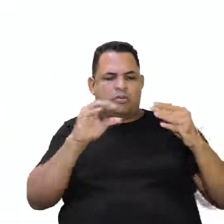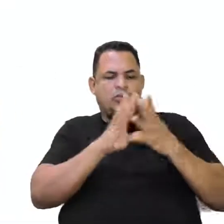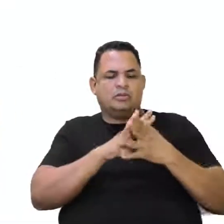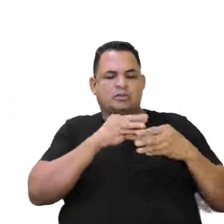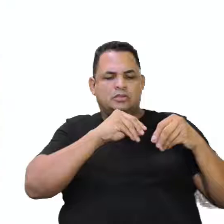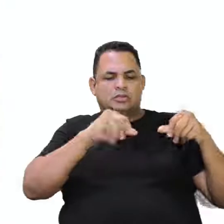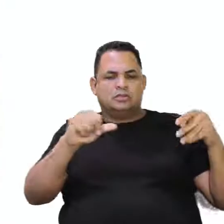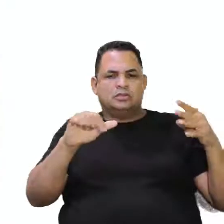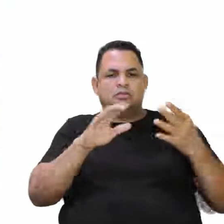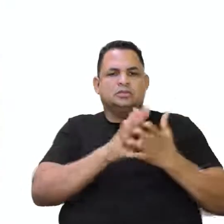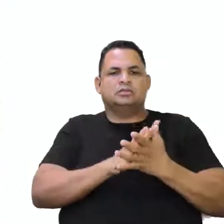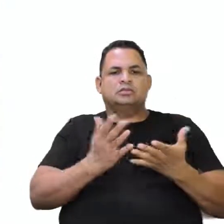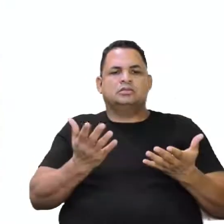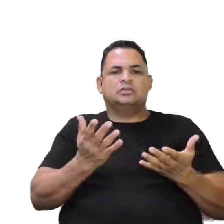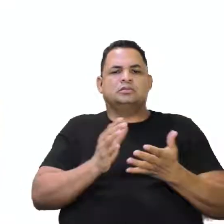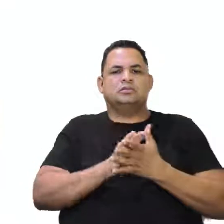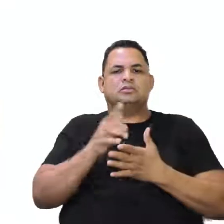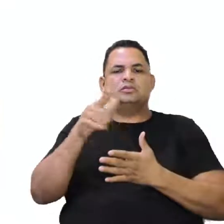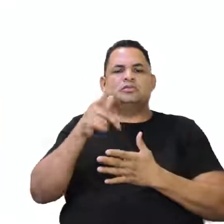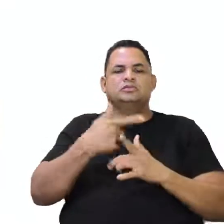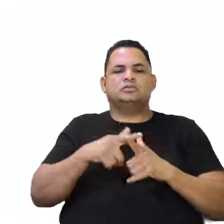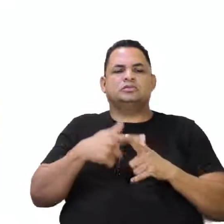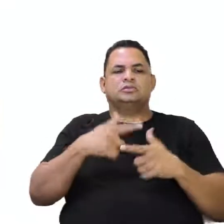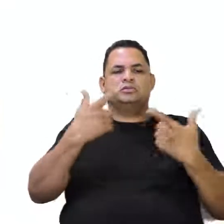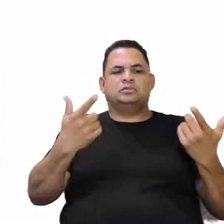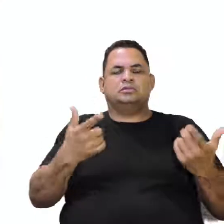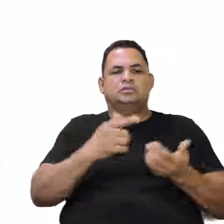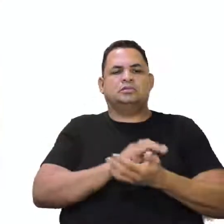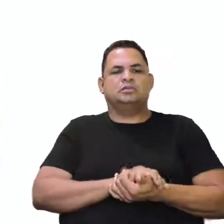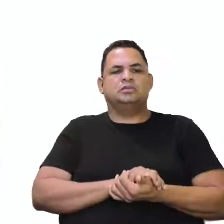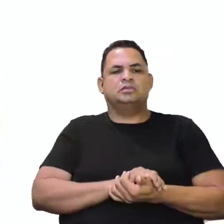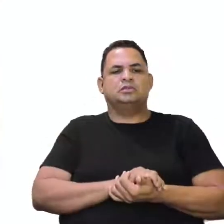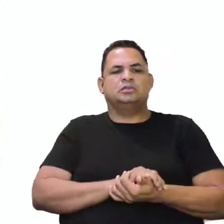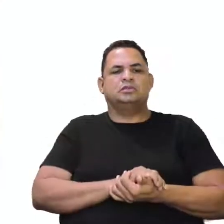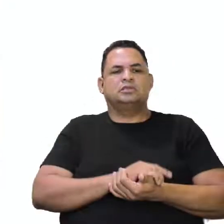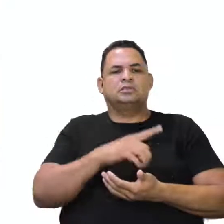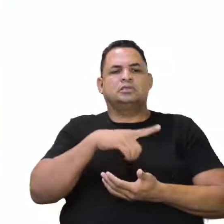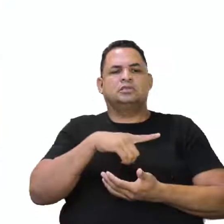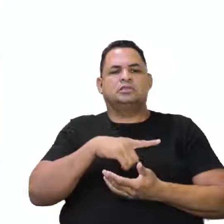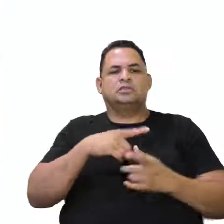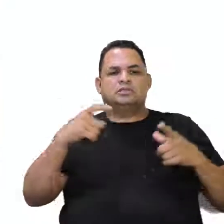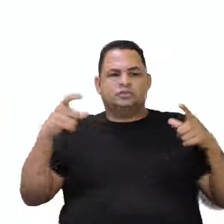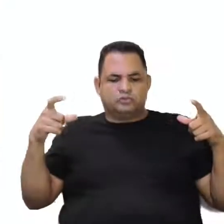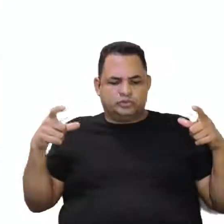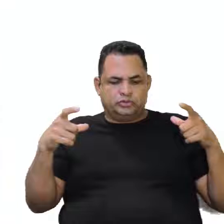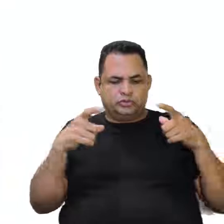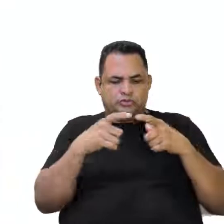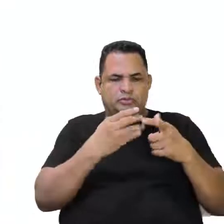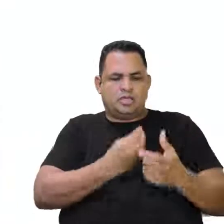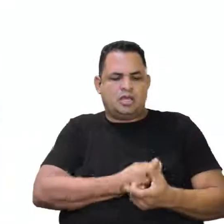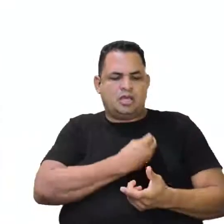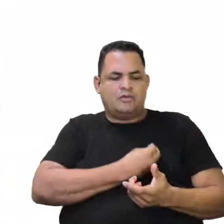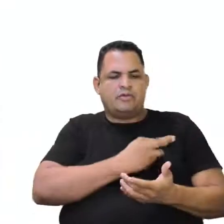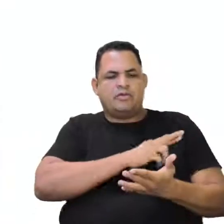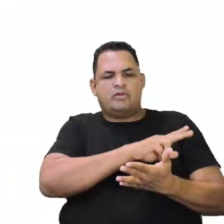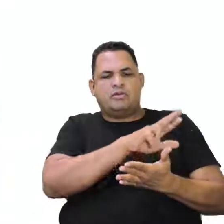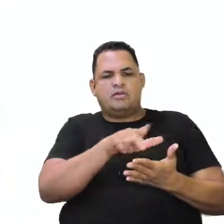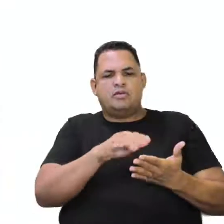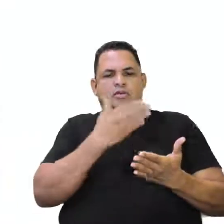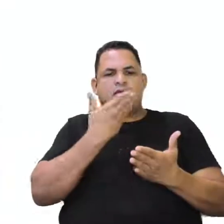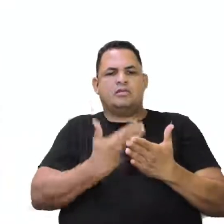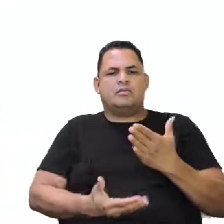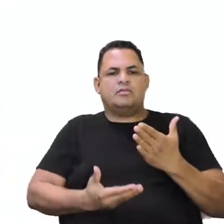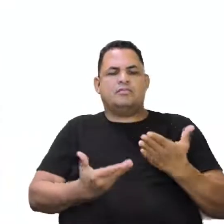estar derrubando, provocando outras situações aí. Você vai ter a redução dessa biodiversidade, porque você tem a perda